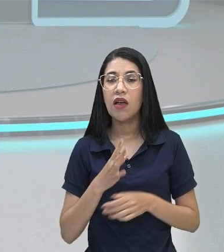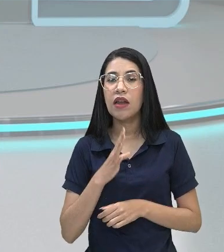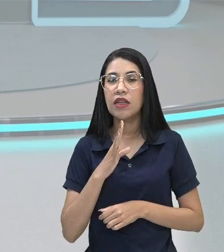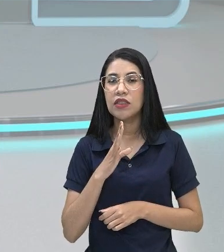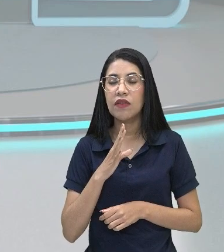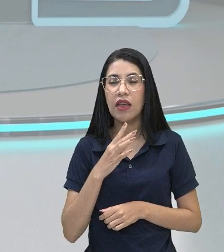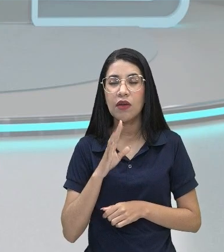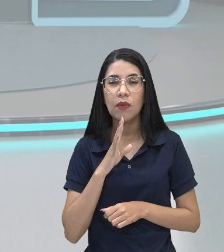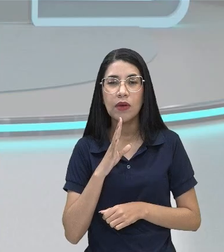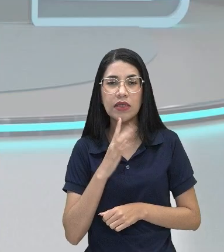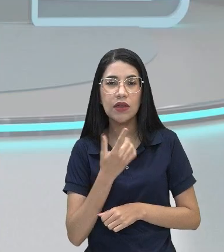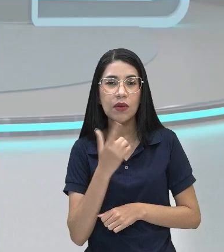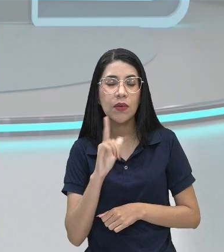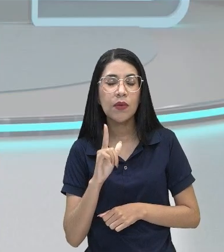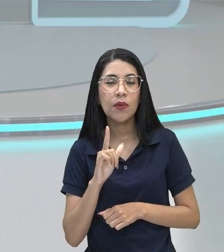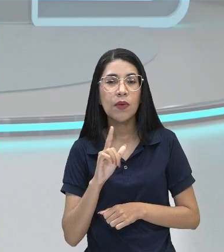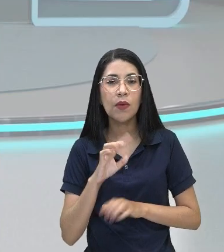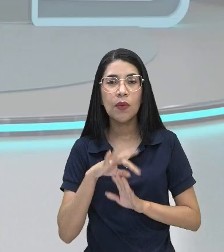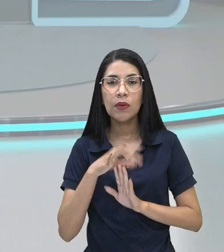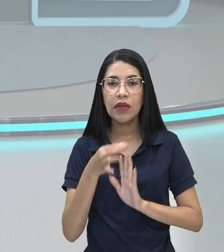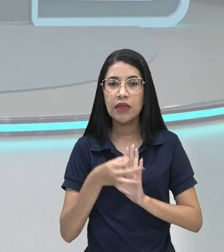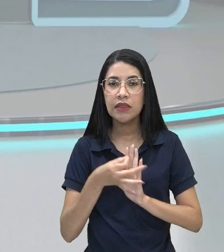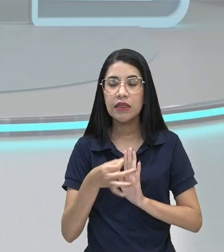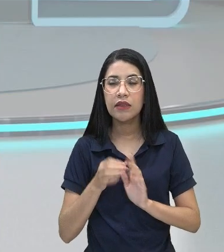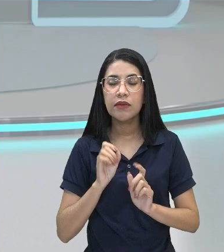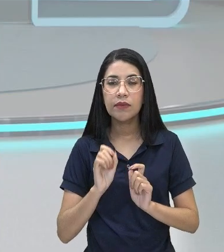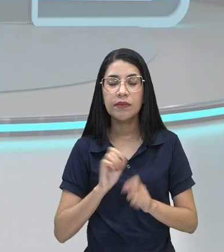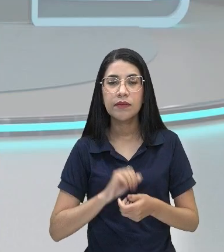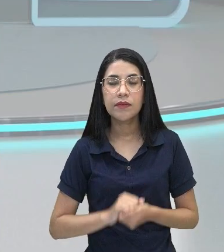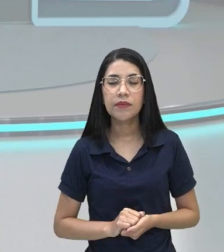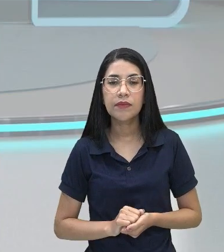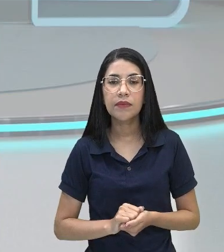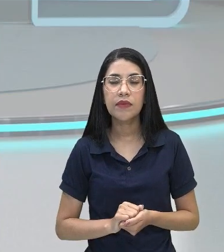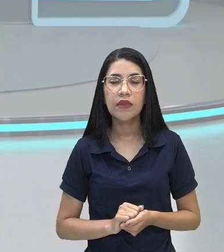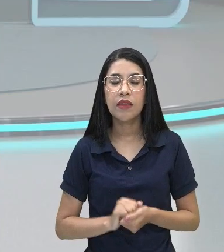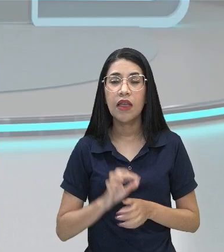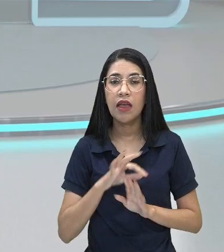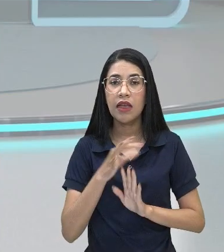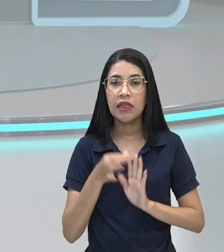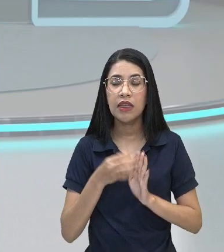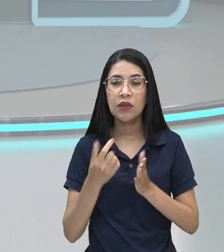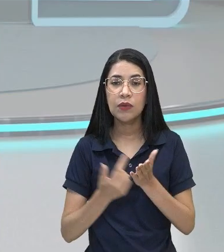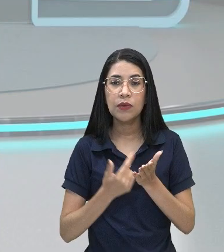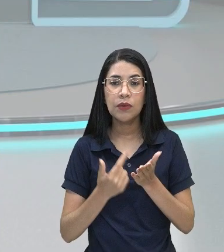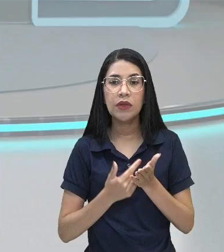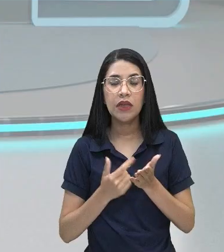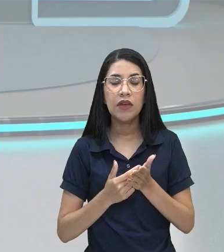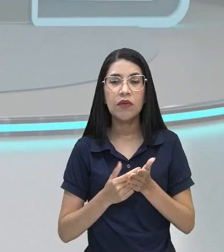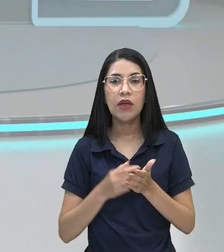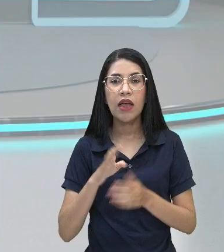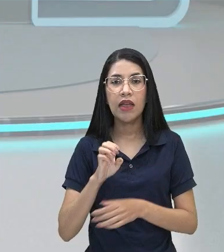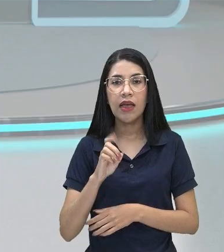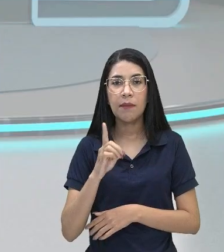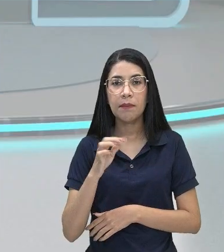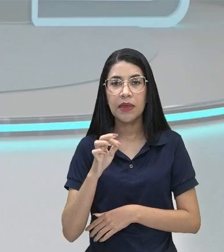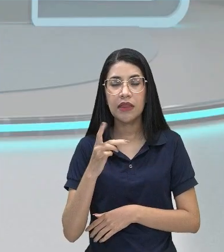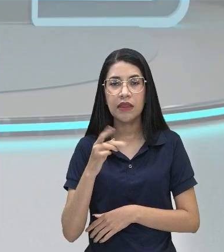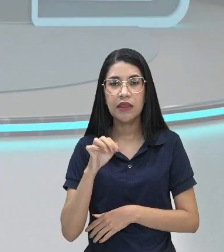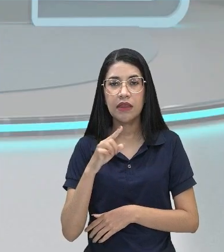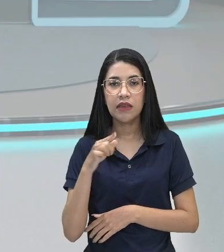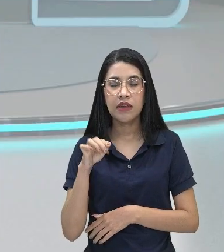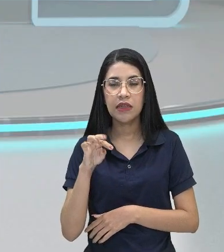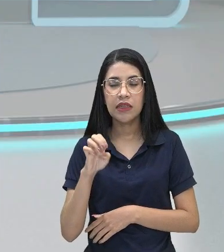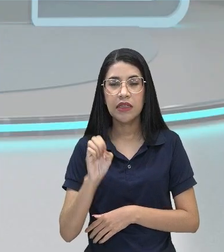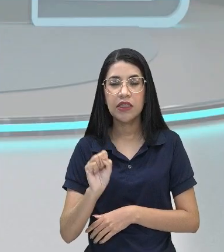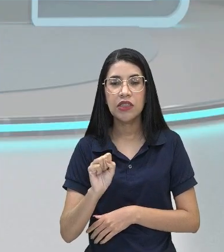uma outra resenha, que é a resenha do livro Capitães de Areia, de Jorge Amado, um